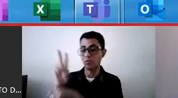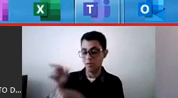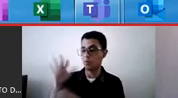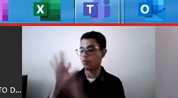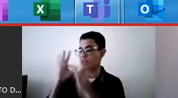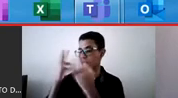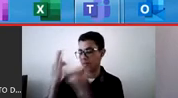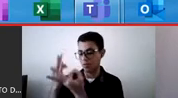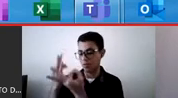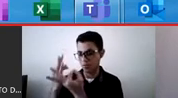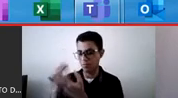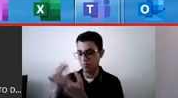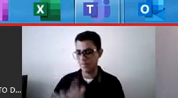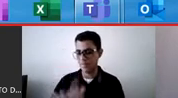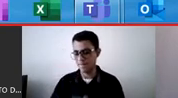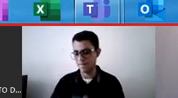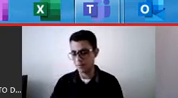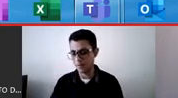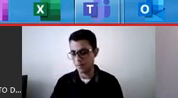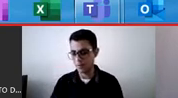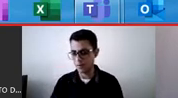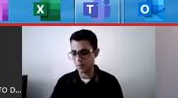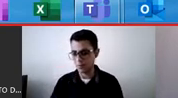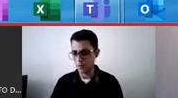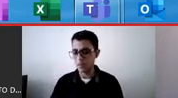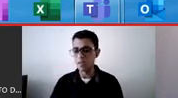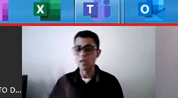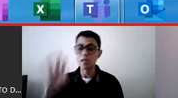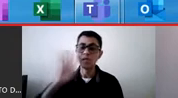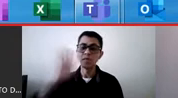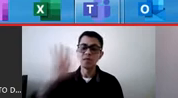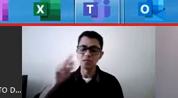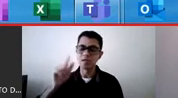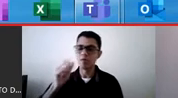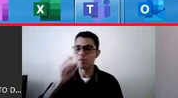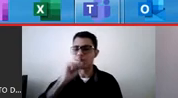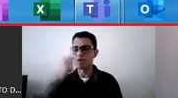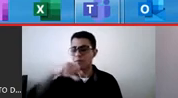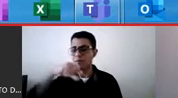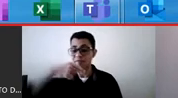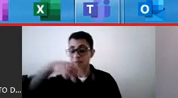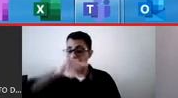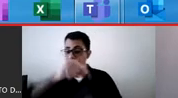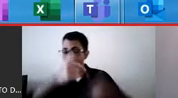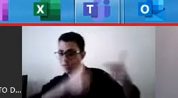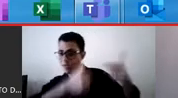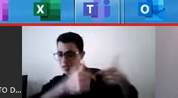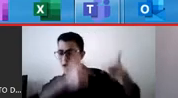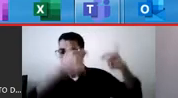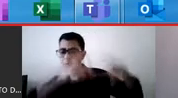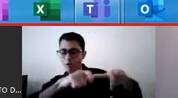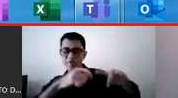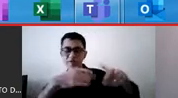o provento do lar, né? Imagina a família que precisa trabalhar, enfim, tal, e não tem onde deixar